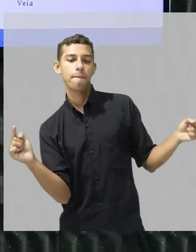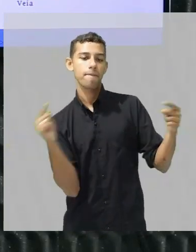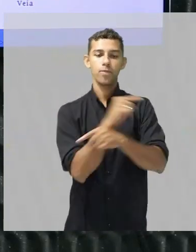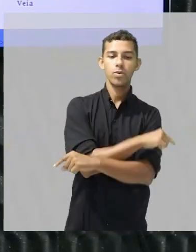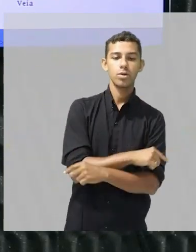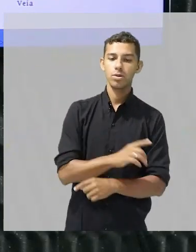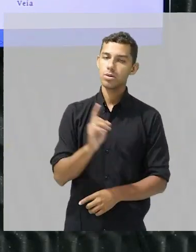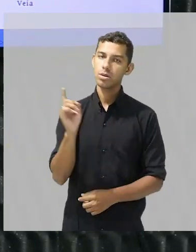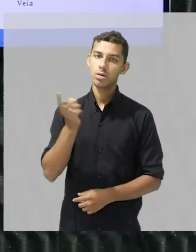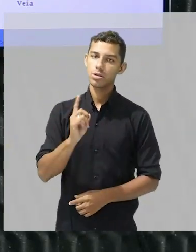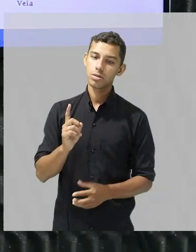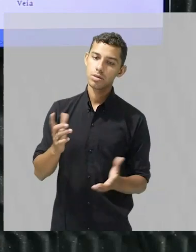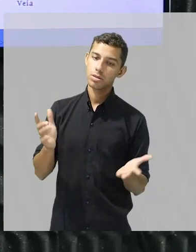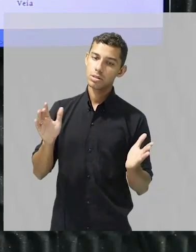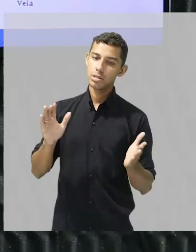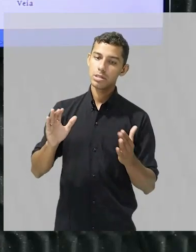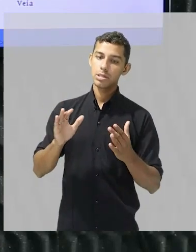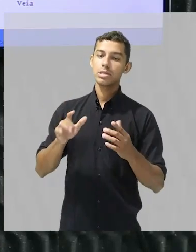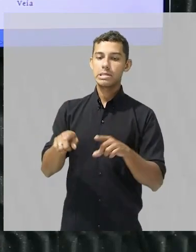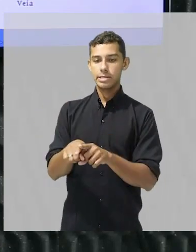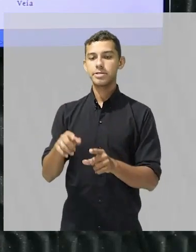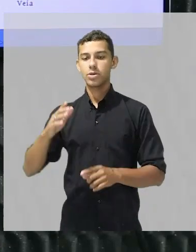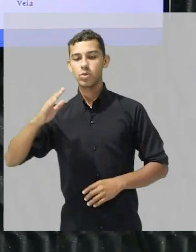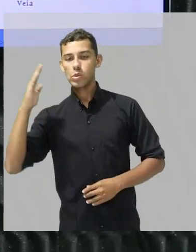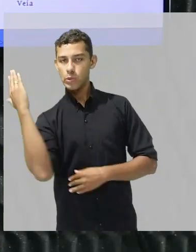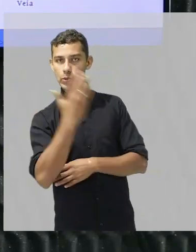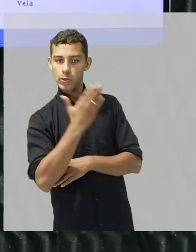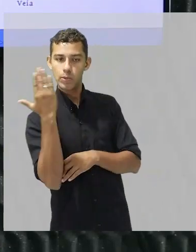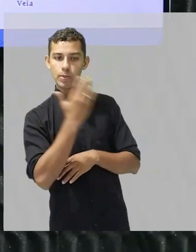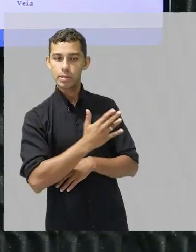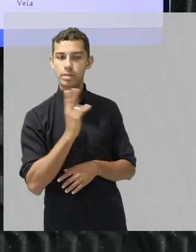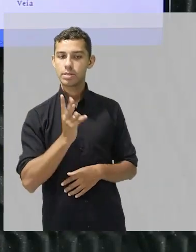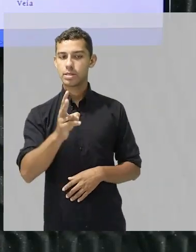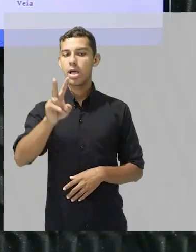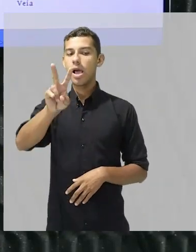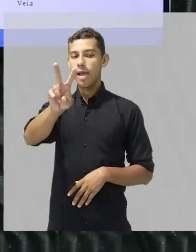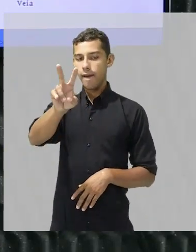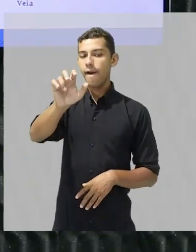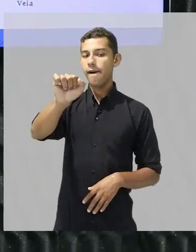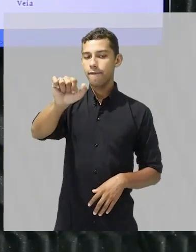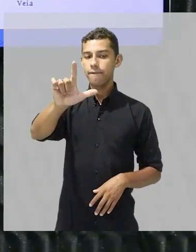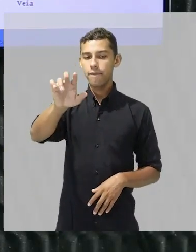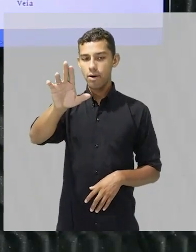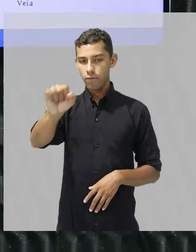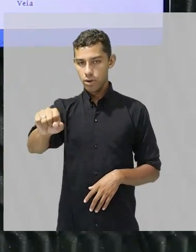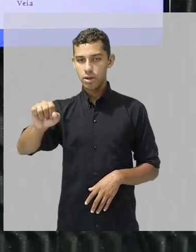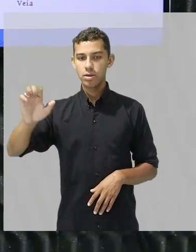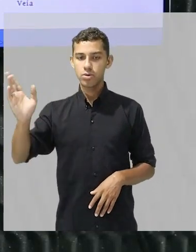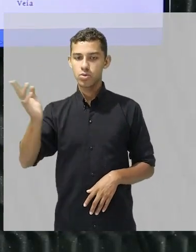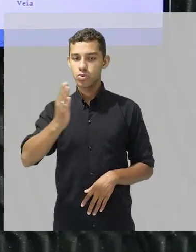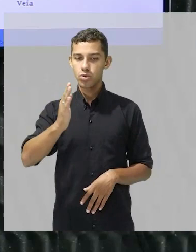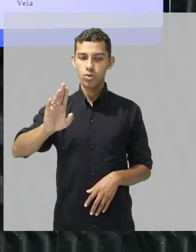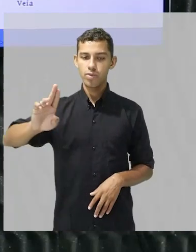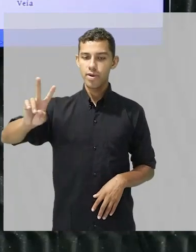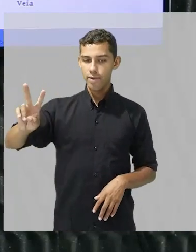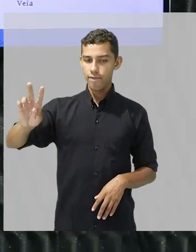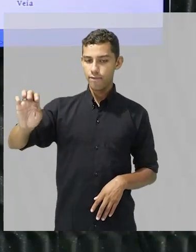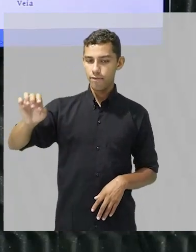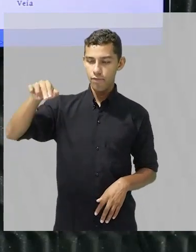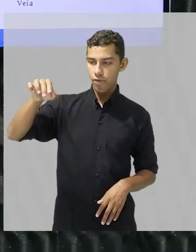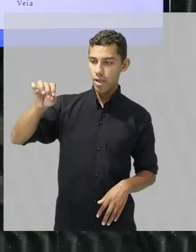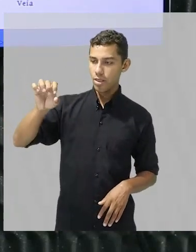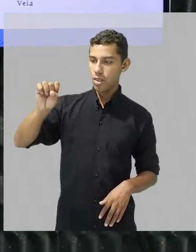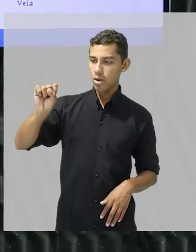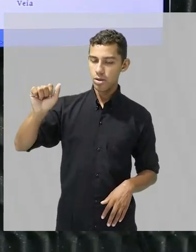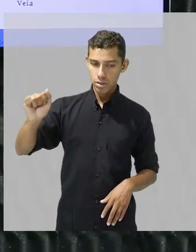refluxo, né? Então, para impedir que o sangue volte, existe a válvula venosa, né? As válvulas que existem